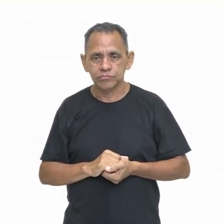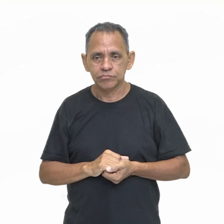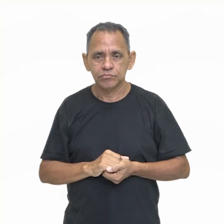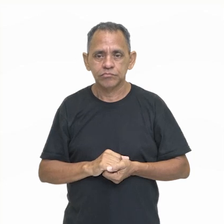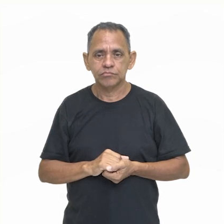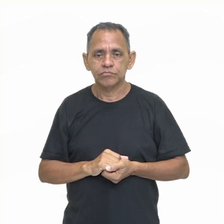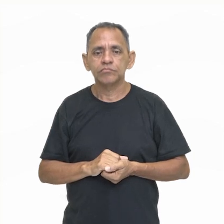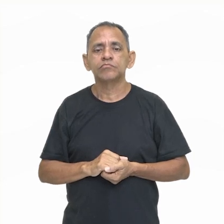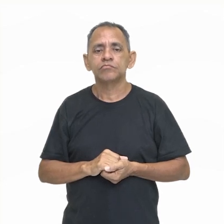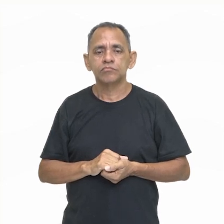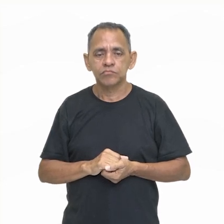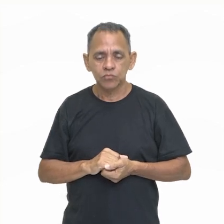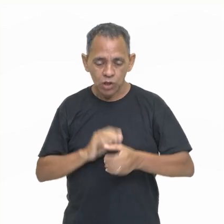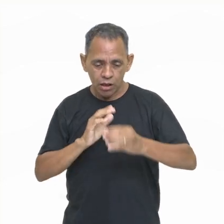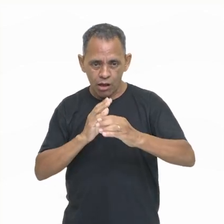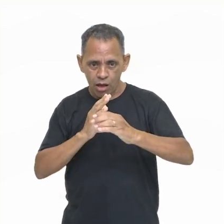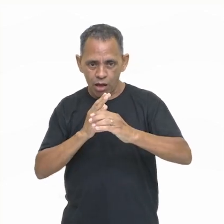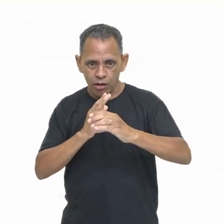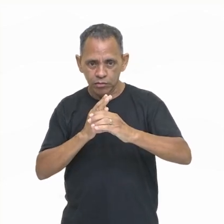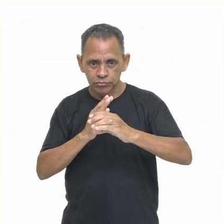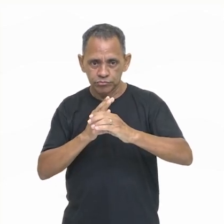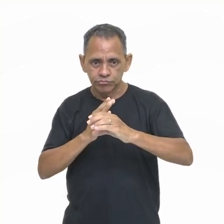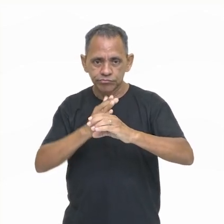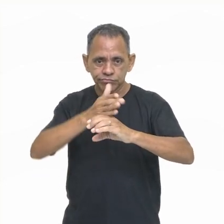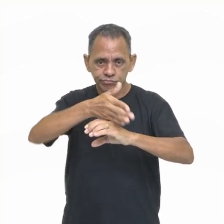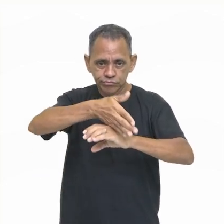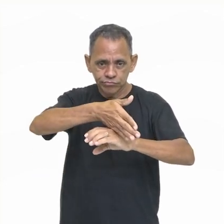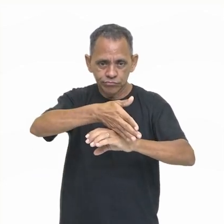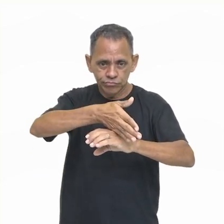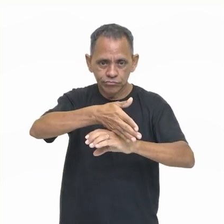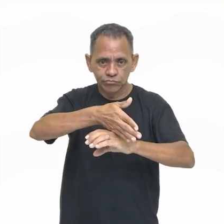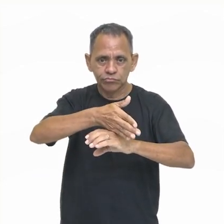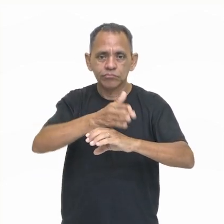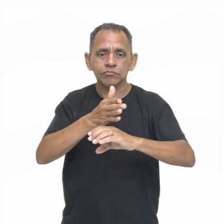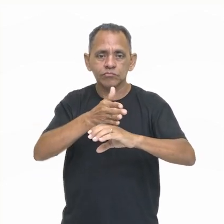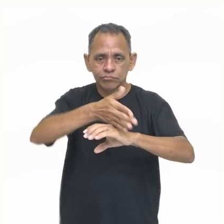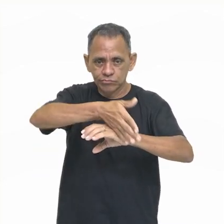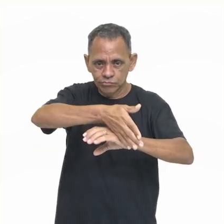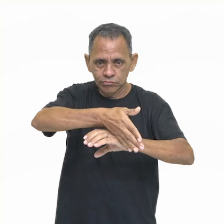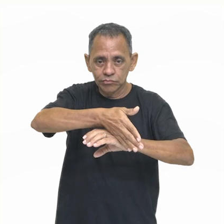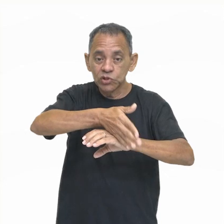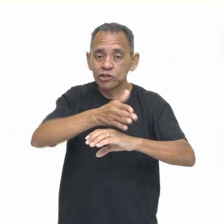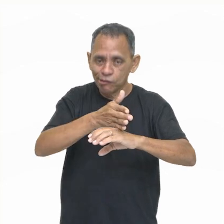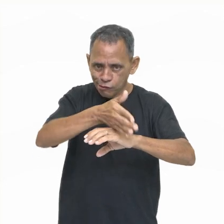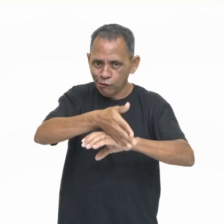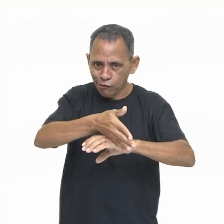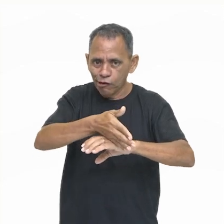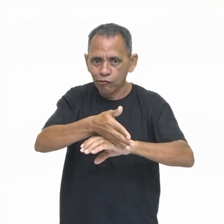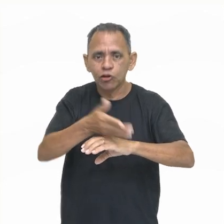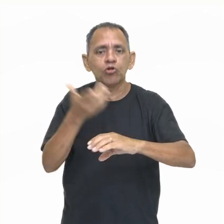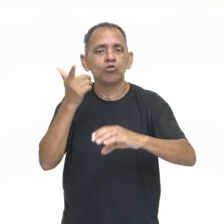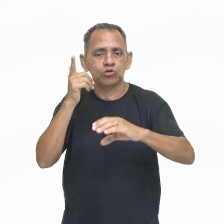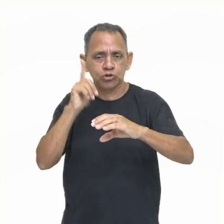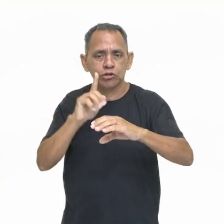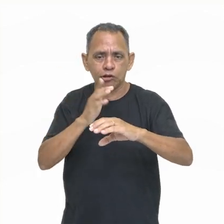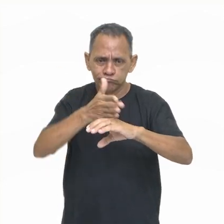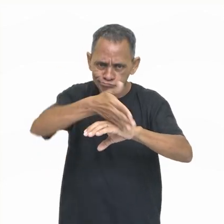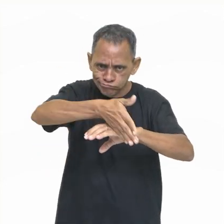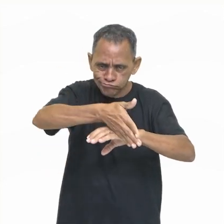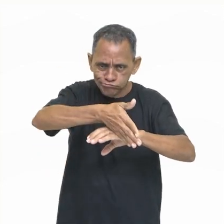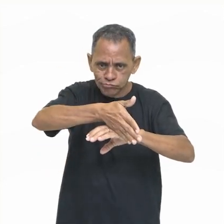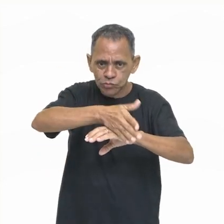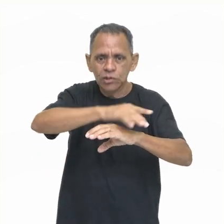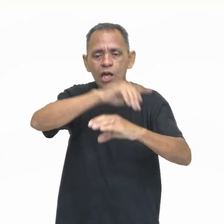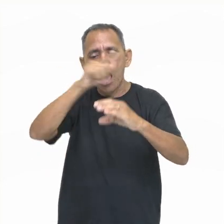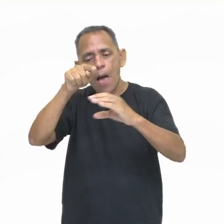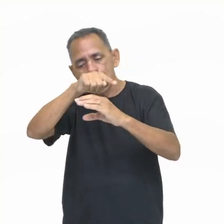não atravessa completamente a bicamada, já a proteína integral, a gente consegue observar